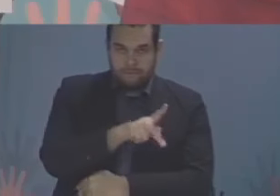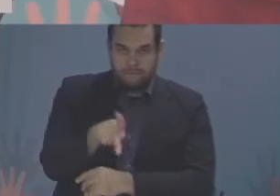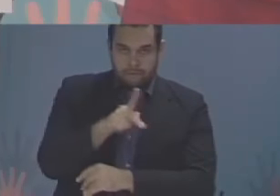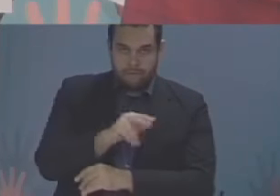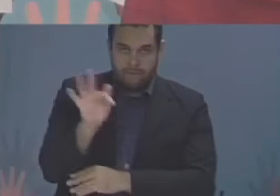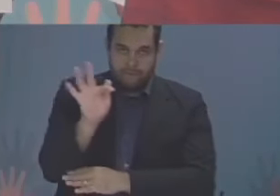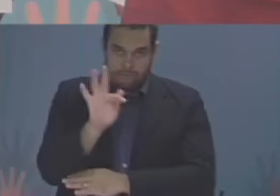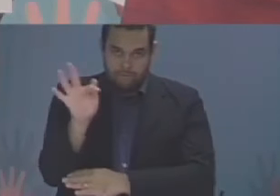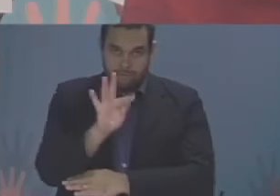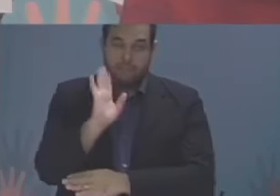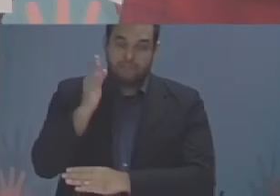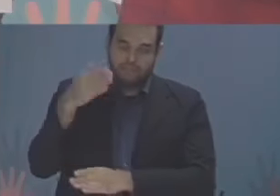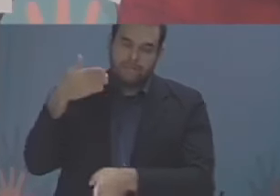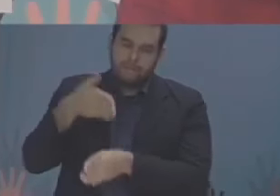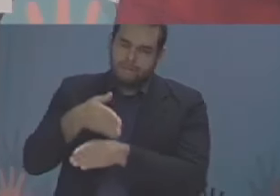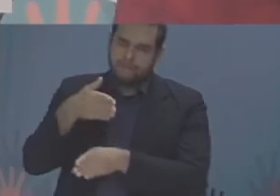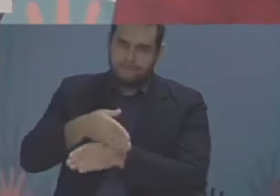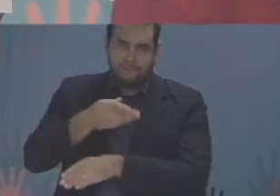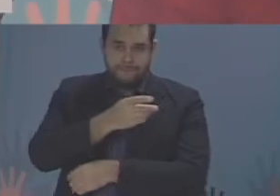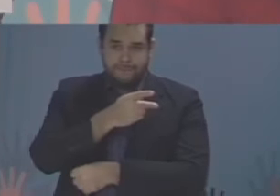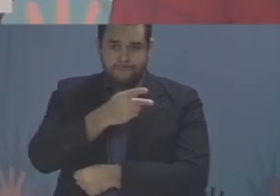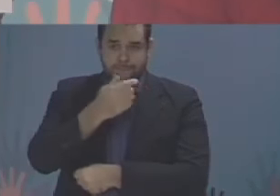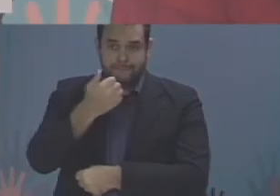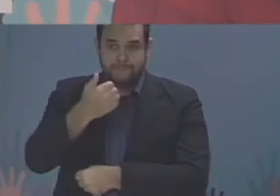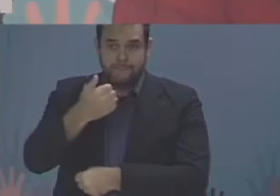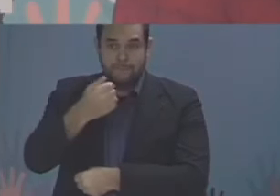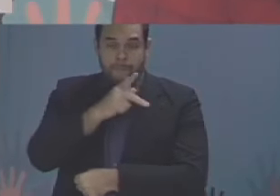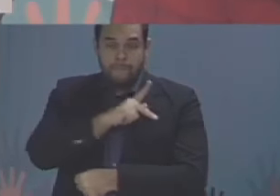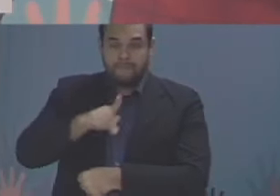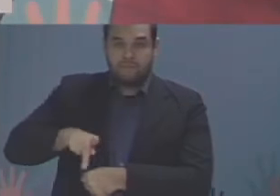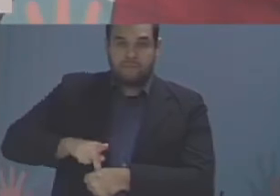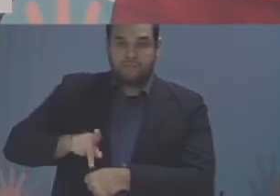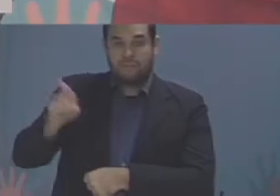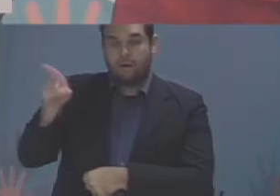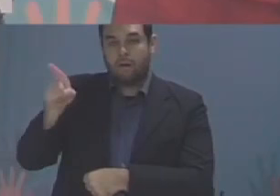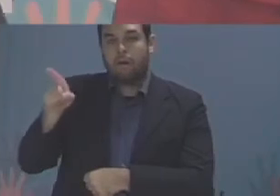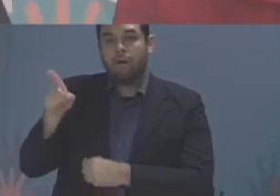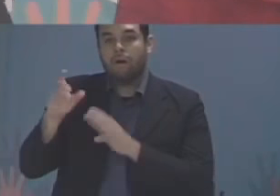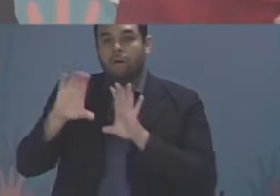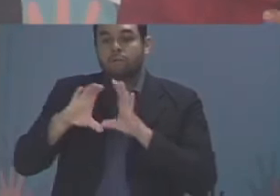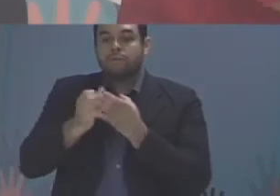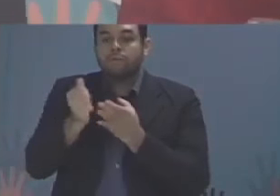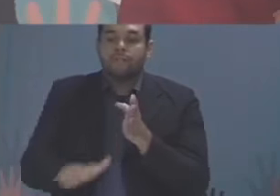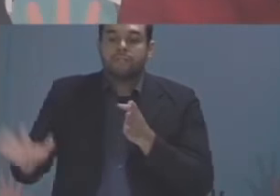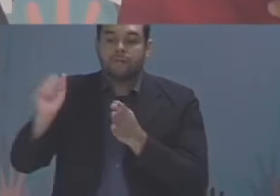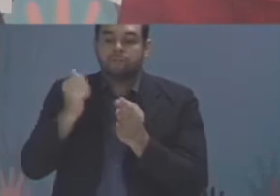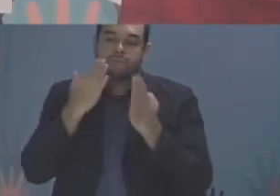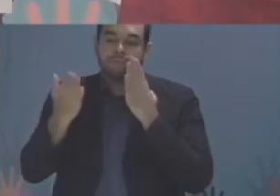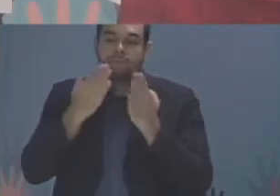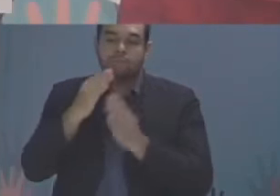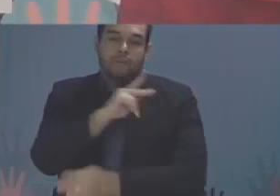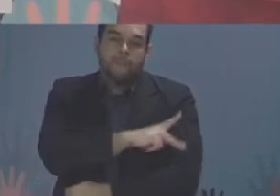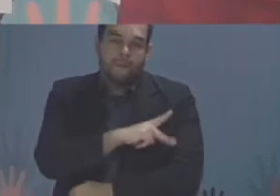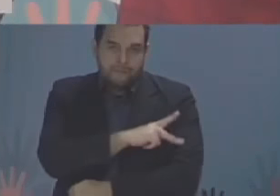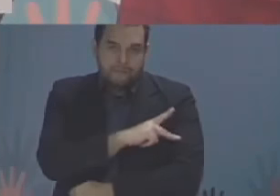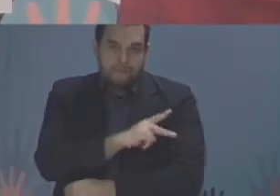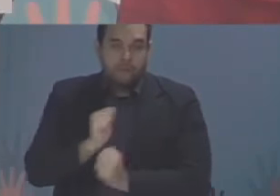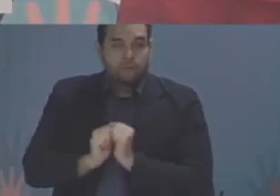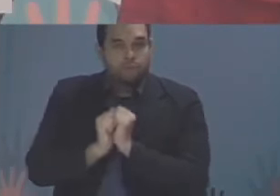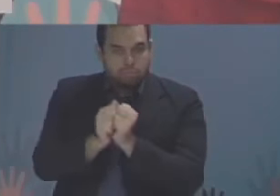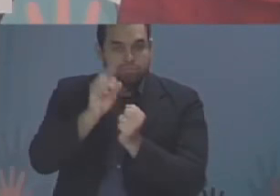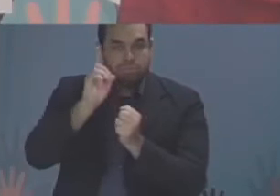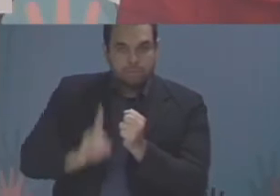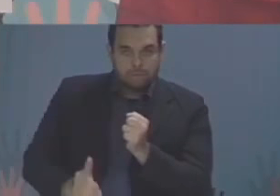ocupando a presidência do Conselho Regional de Psicologia da Paraíba. Compondo ainda a diretoria, nós temos a Norma